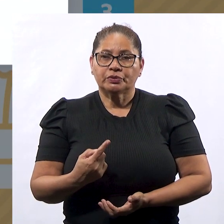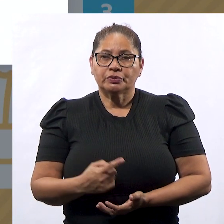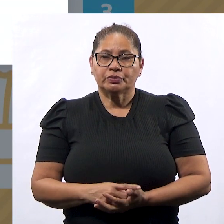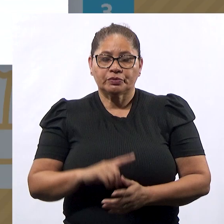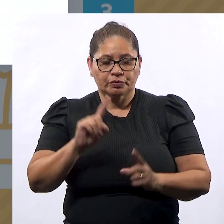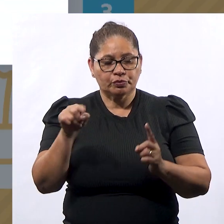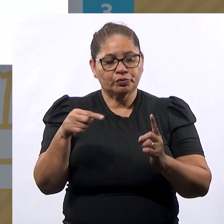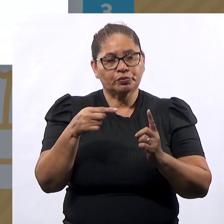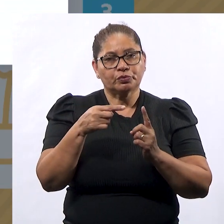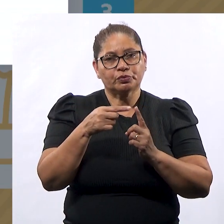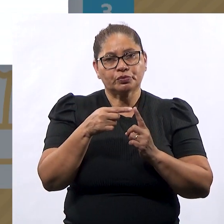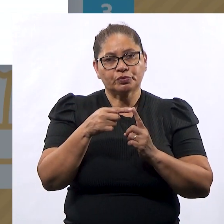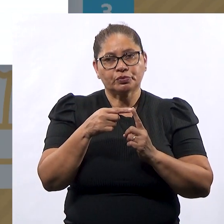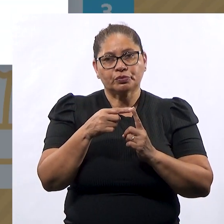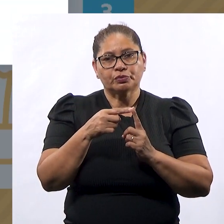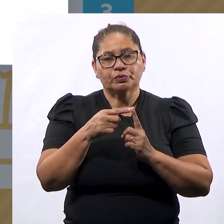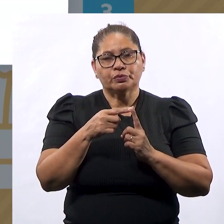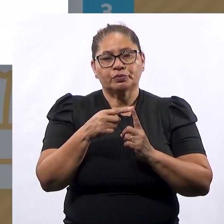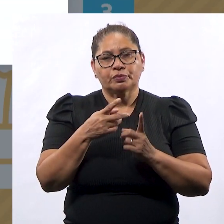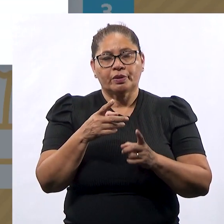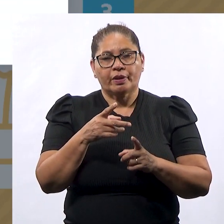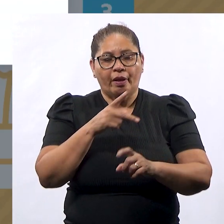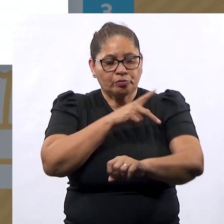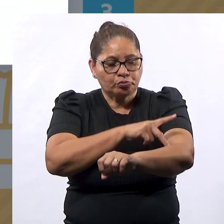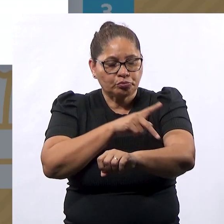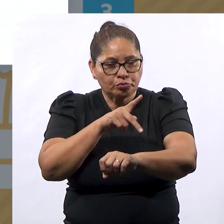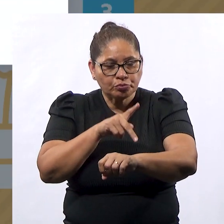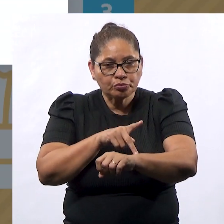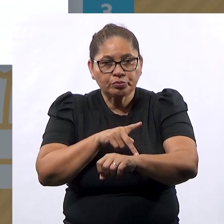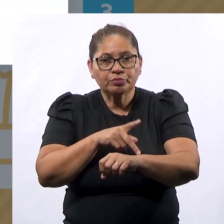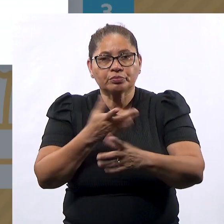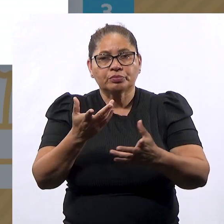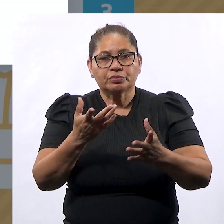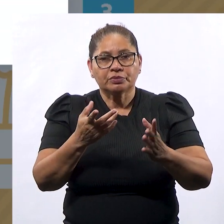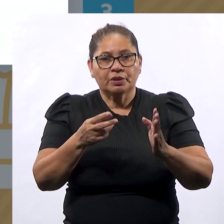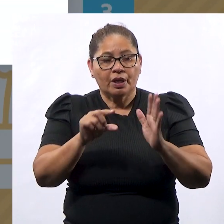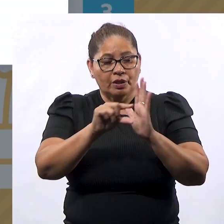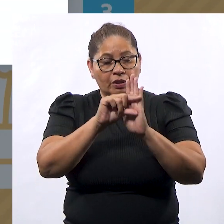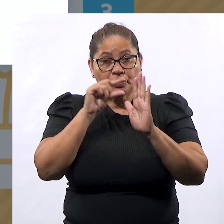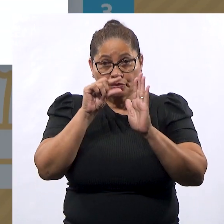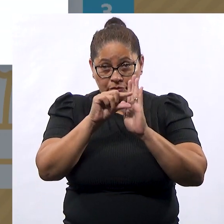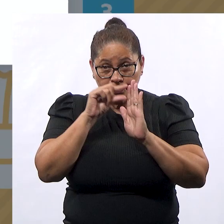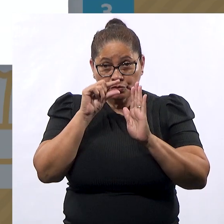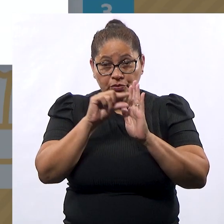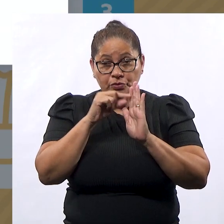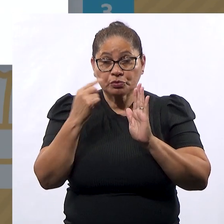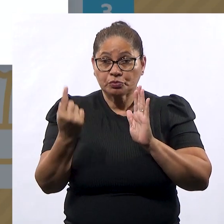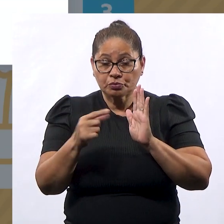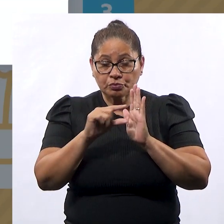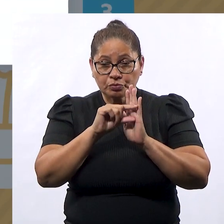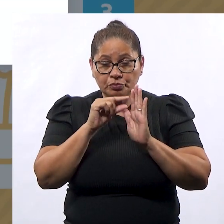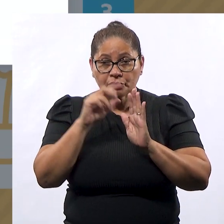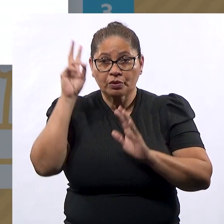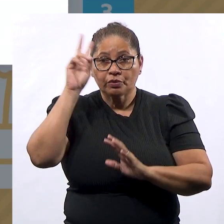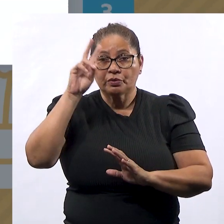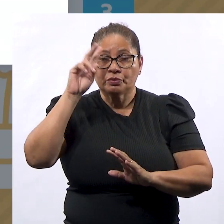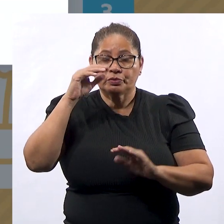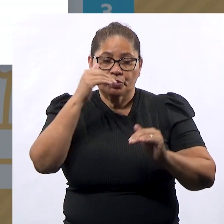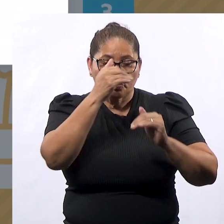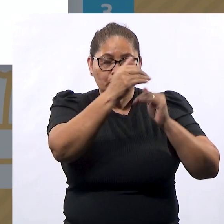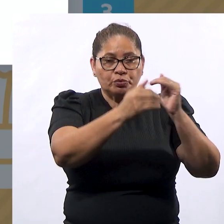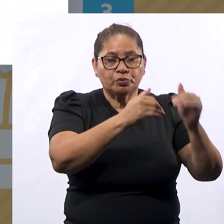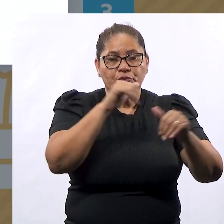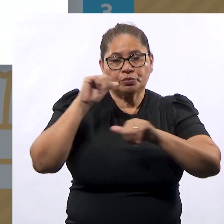dos nossos objetivos, das nossas intenções pedagógicas, a gente tem a nossa ementa. A nossa ementa é a história